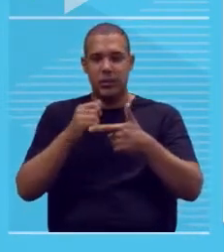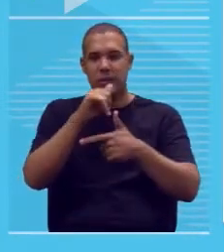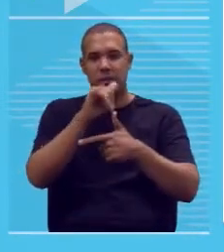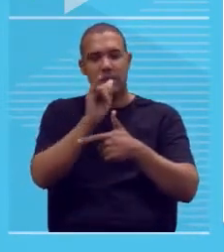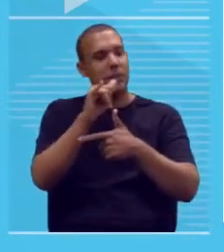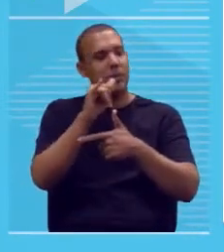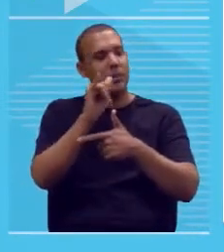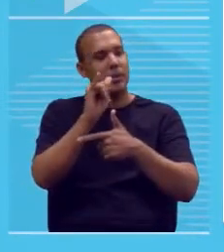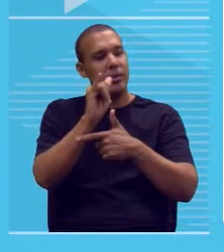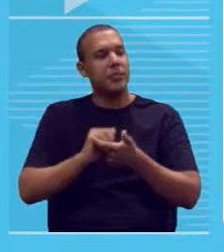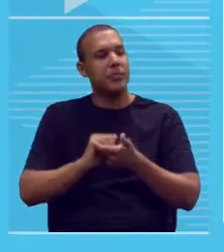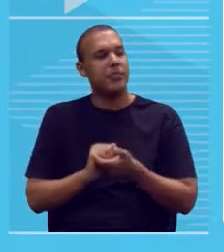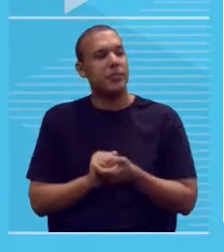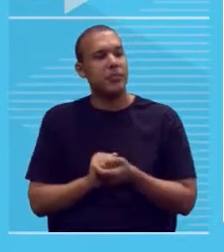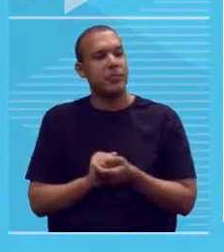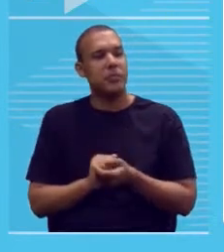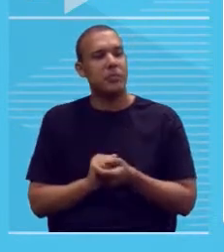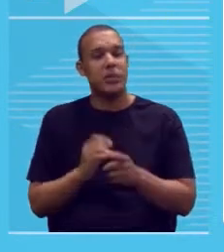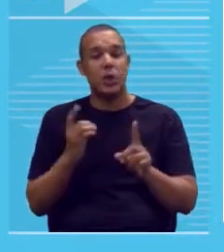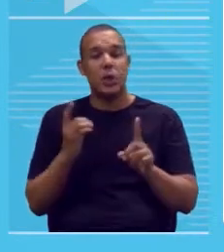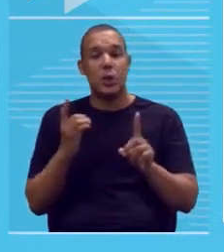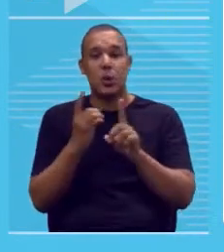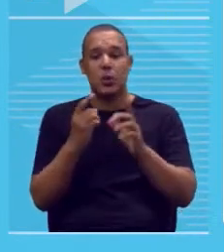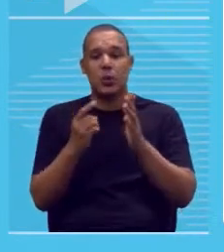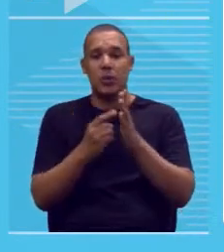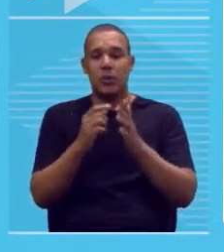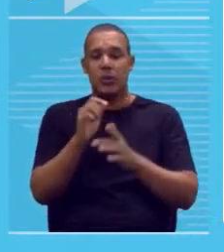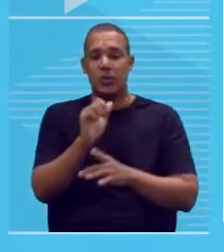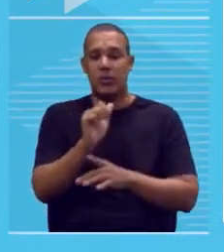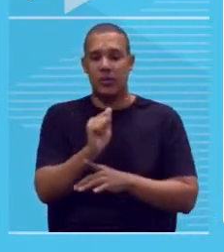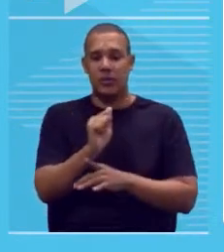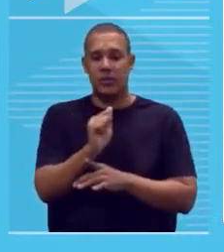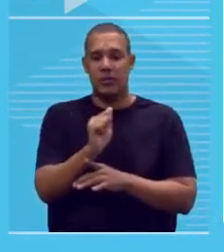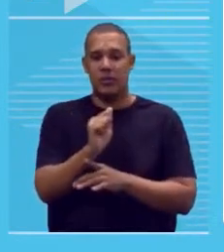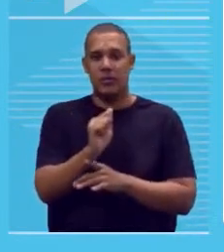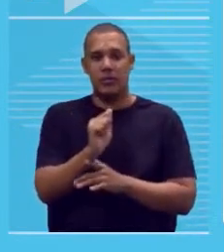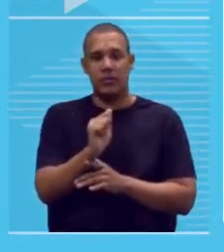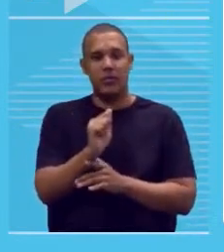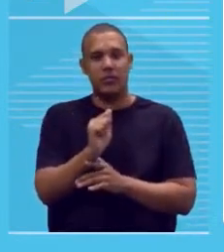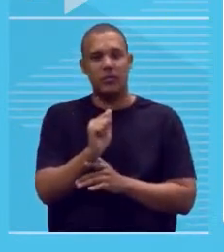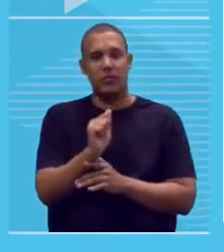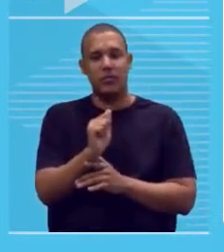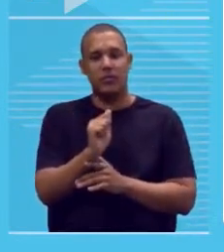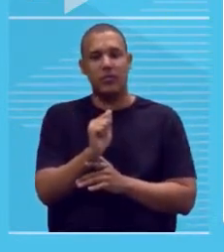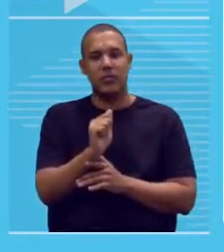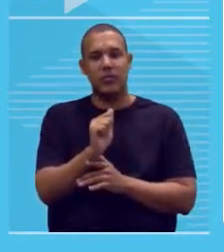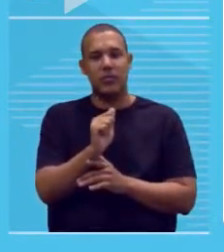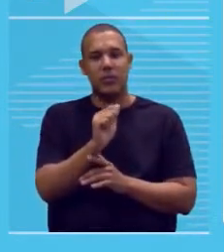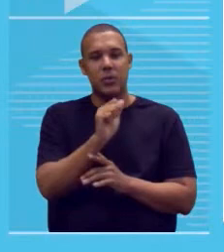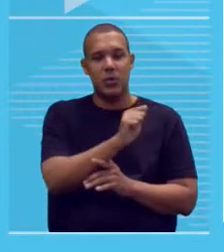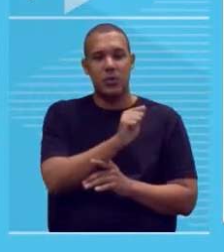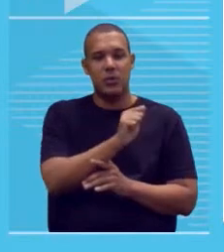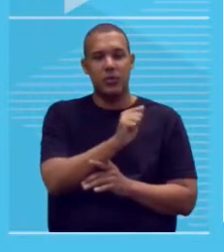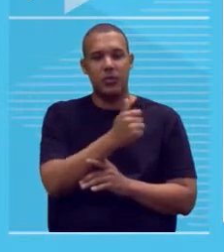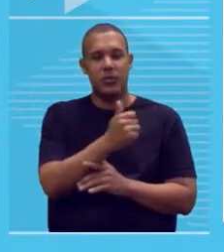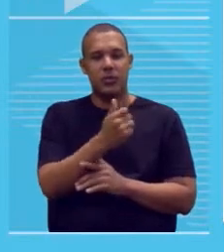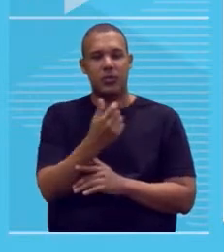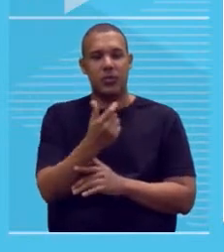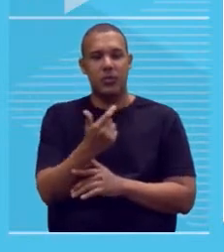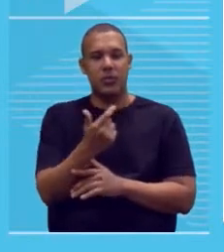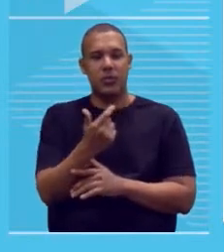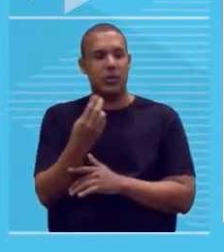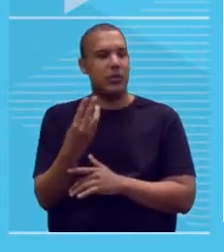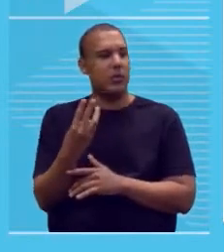eixo Y, localiza o ponto A, professor. Ponto A, nós vamos ter 1, 2, 3,